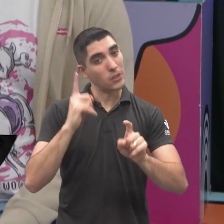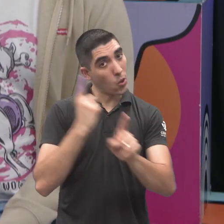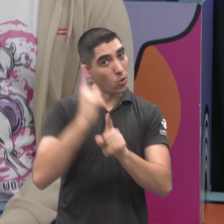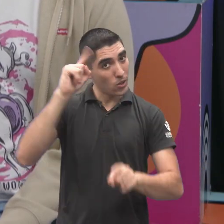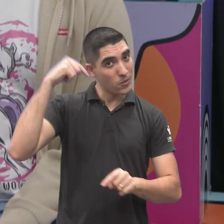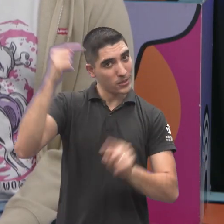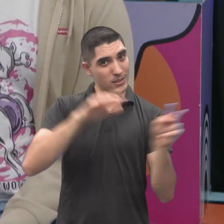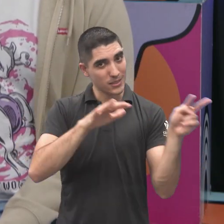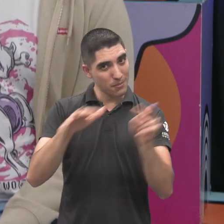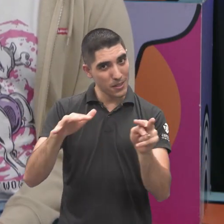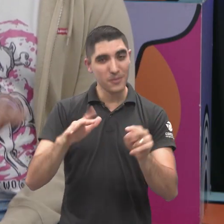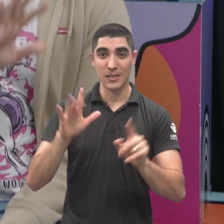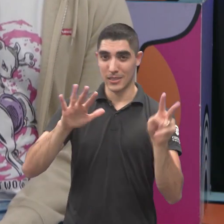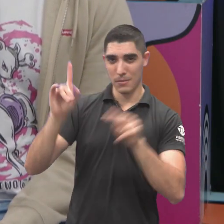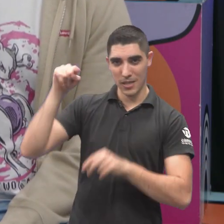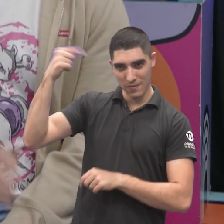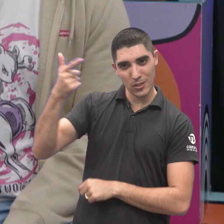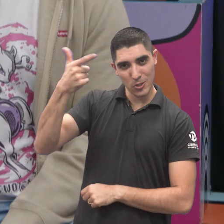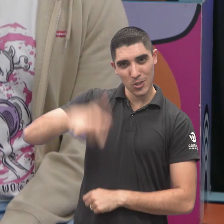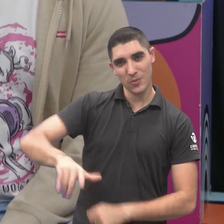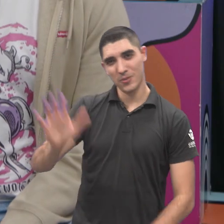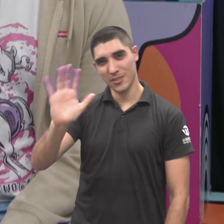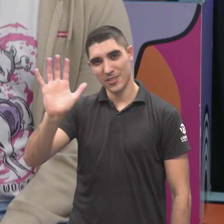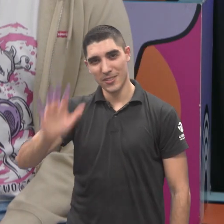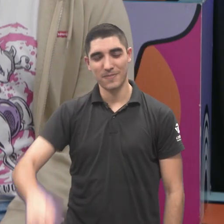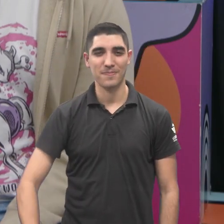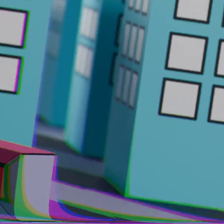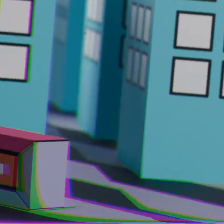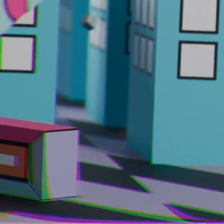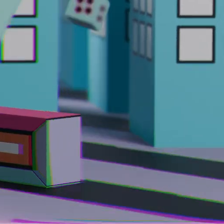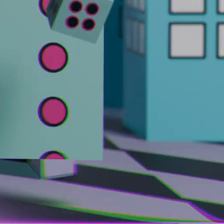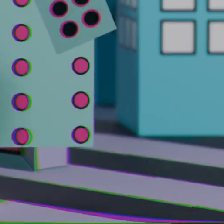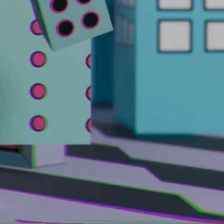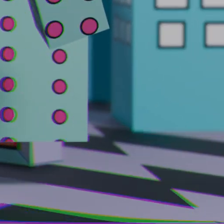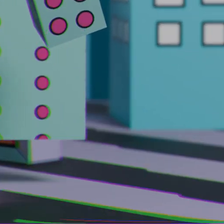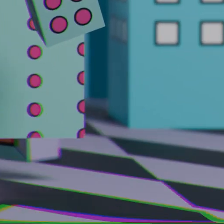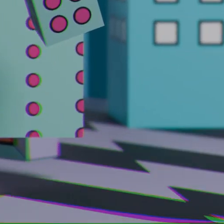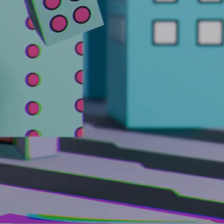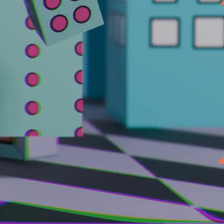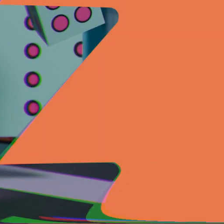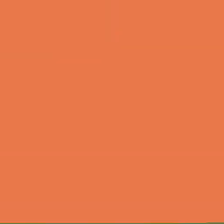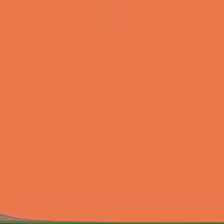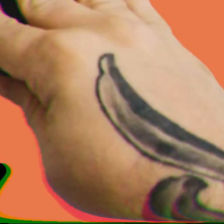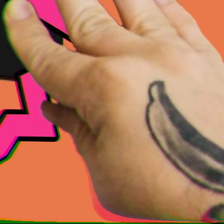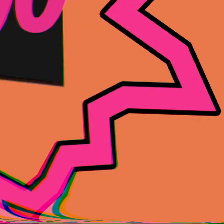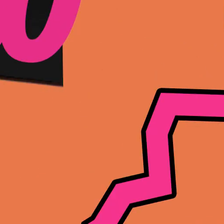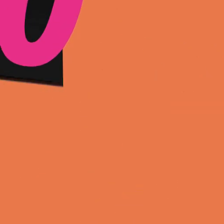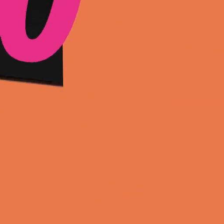continuar nos acompanhando. Semana que vem tem mais. Tchau.